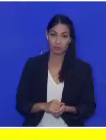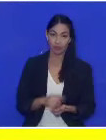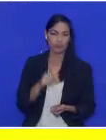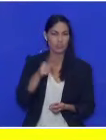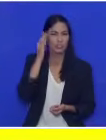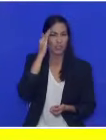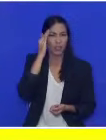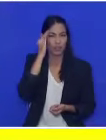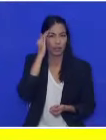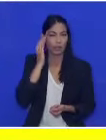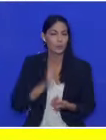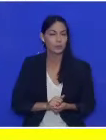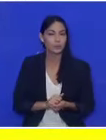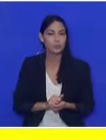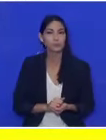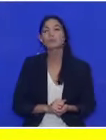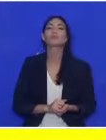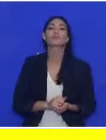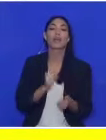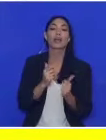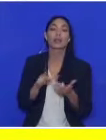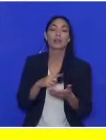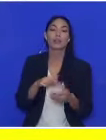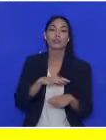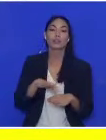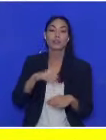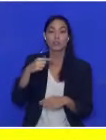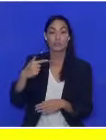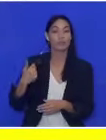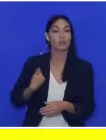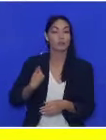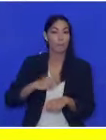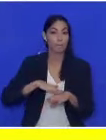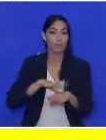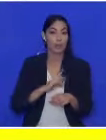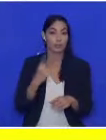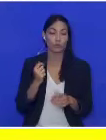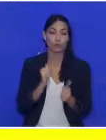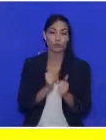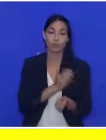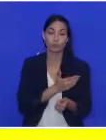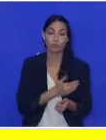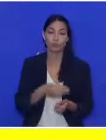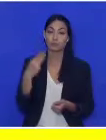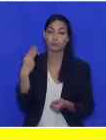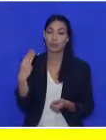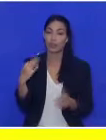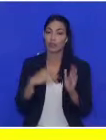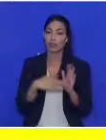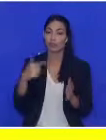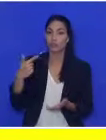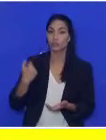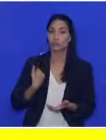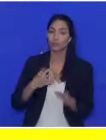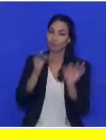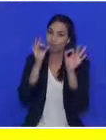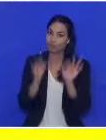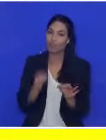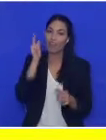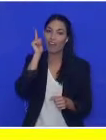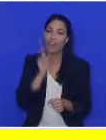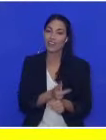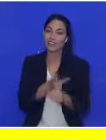Time Mania são sorteados 7 números e um Time do Coração. E leva prêmio quem acertar de 3 a 7 números ou quem acerta